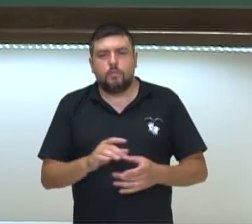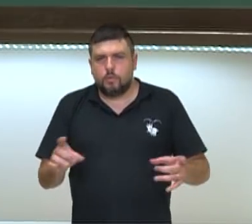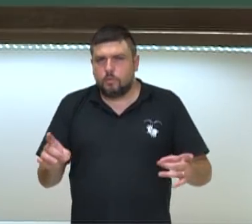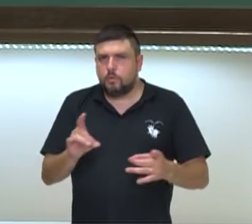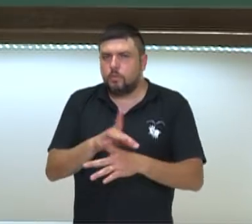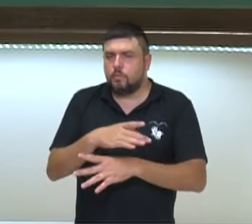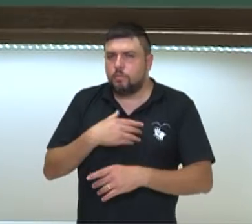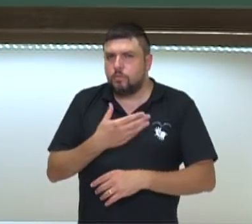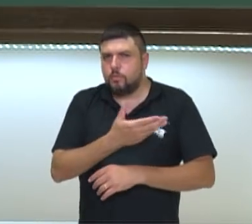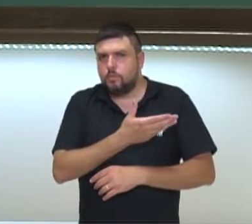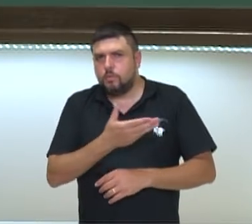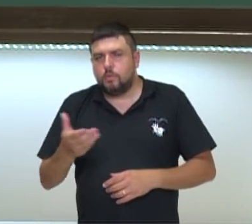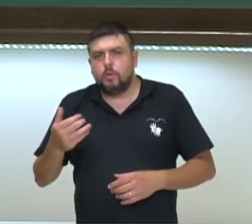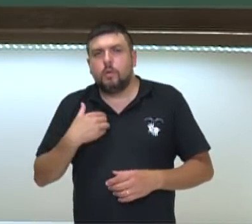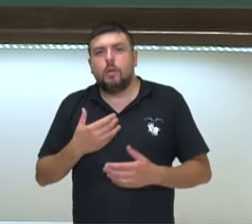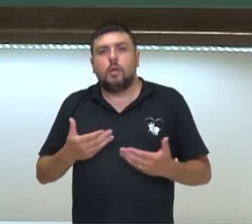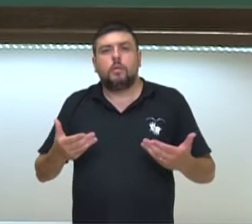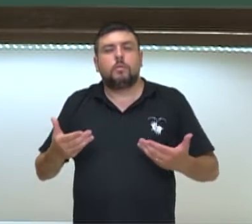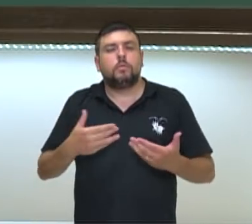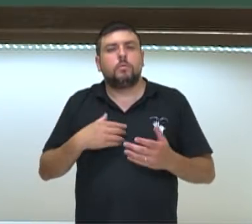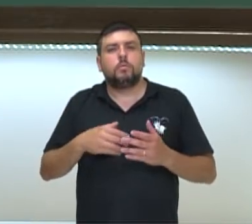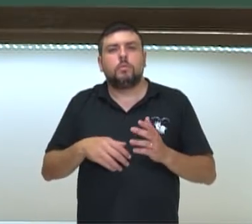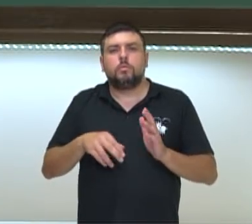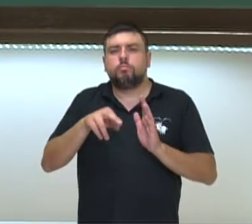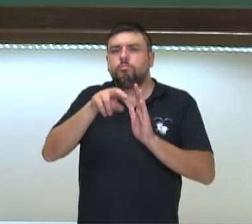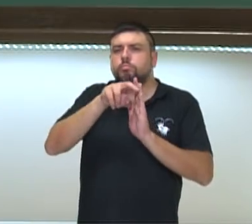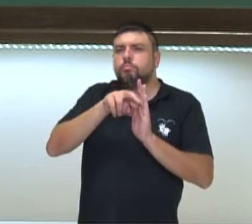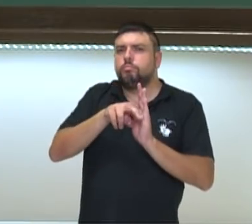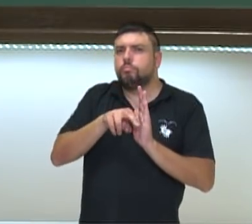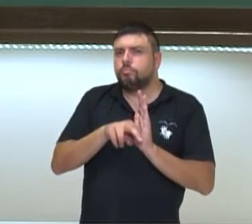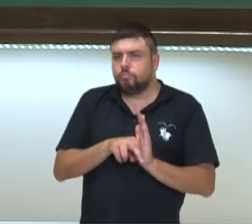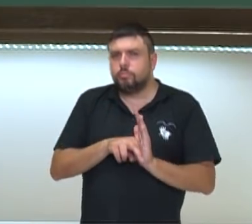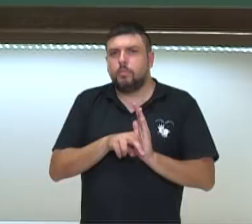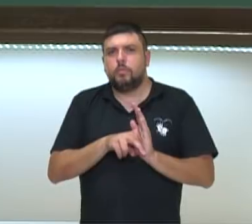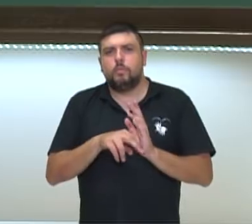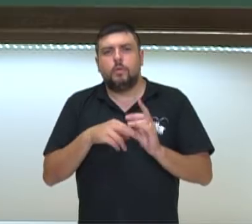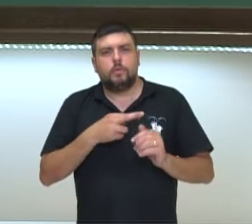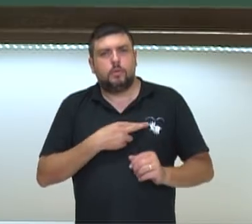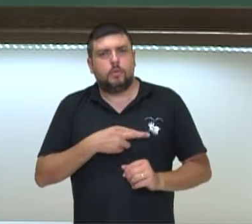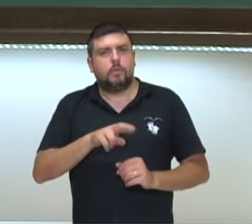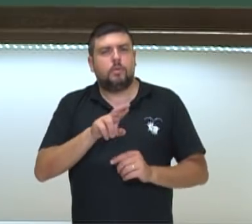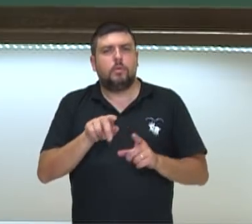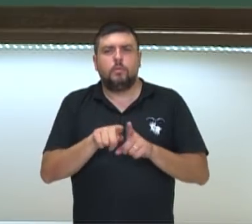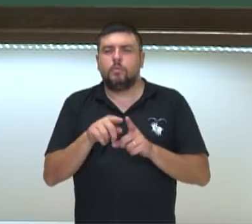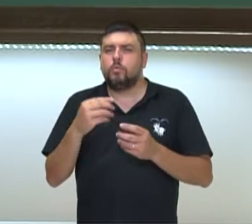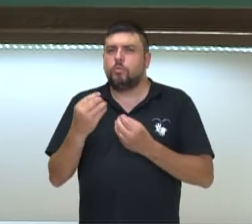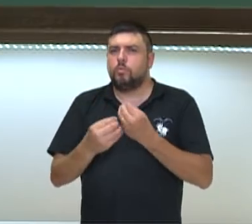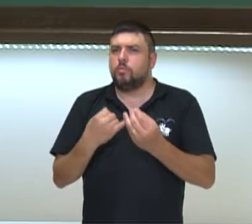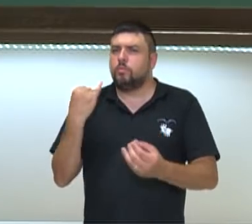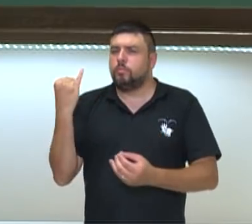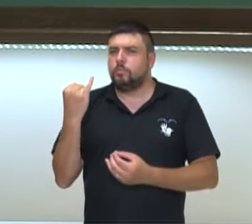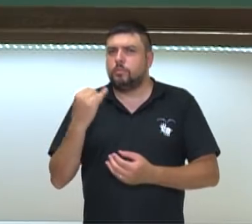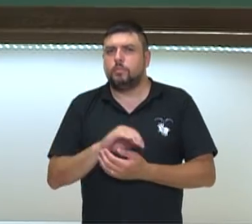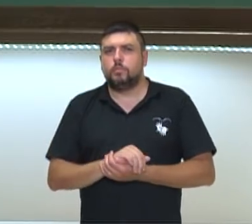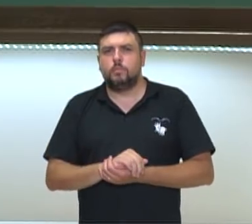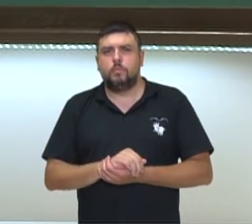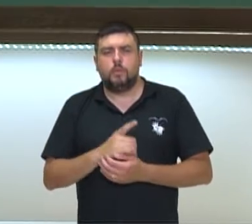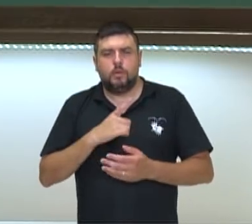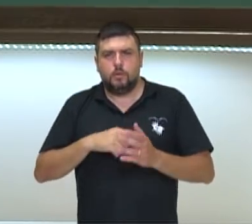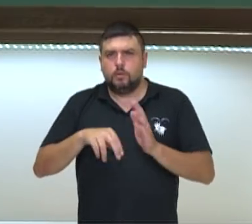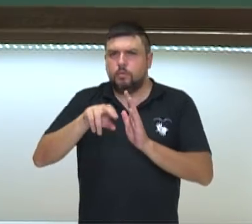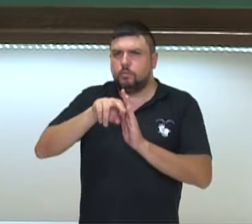alguns rituais, qual a sua importância para as religiões e para a sociedade de um modo geral. Você tem algum ritual que você